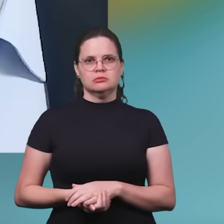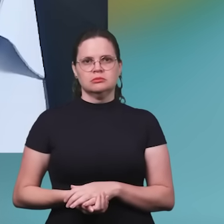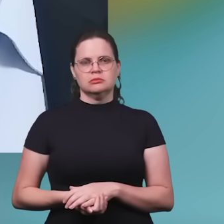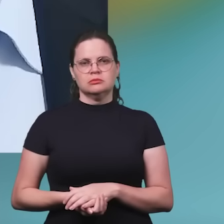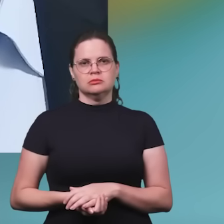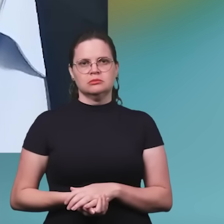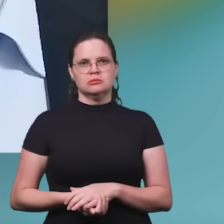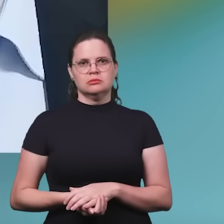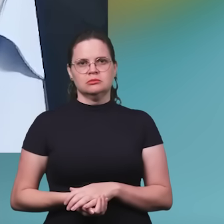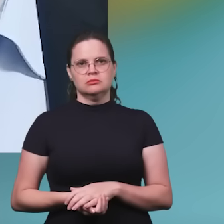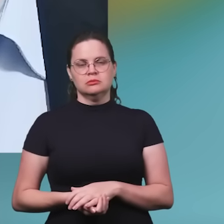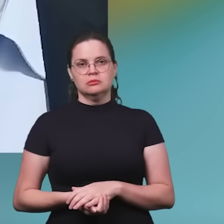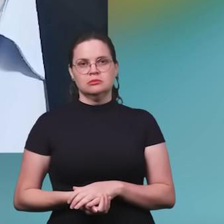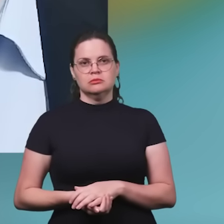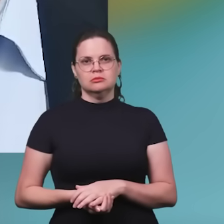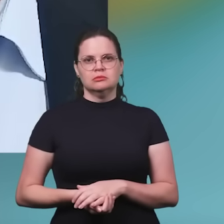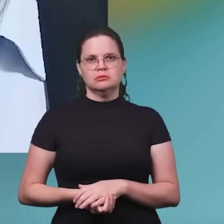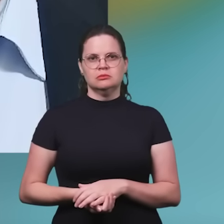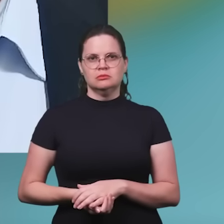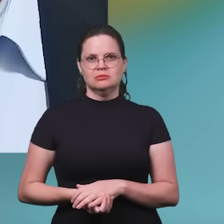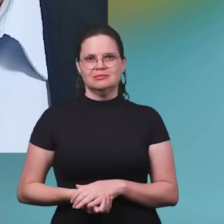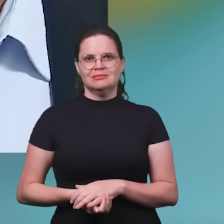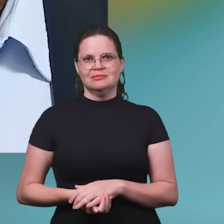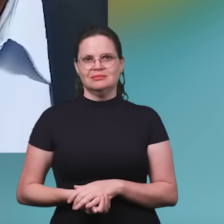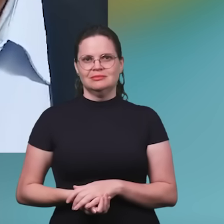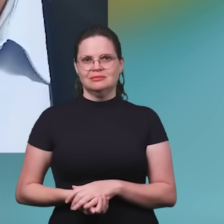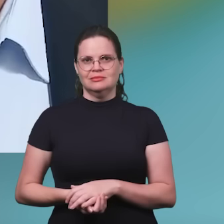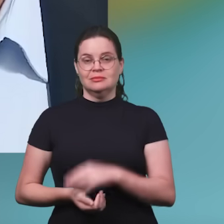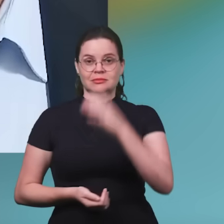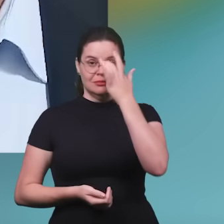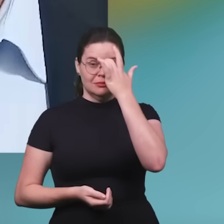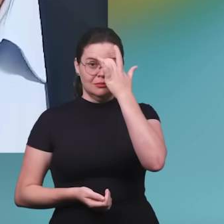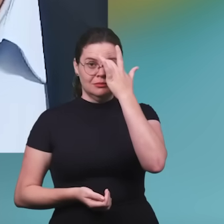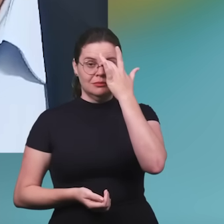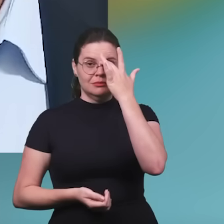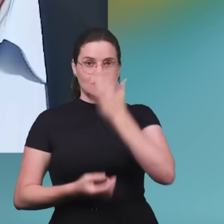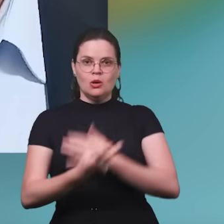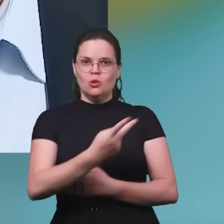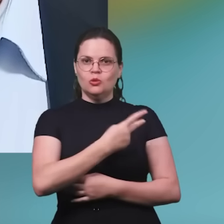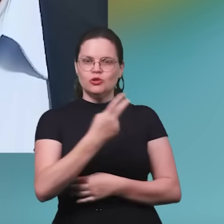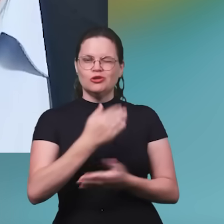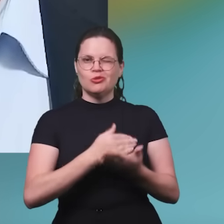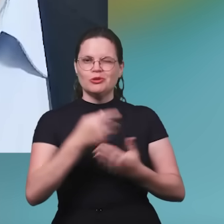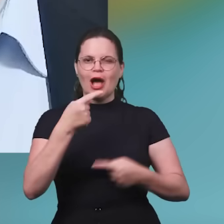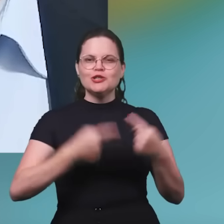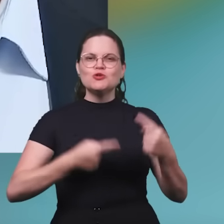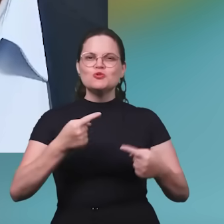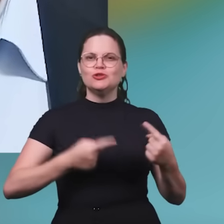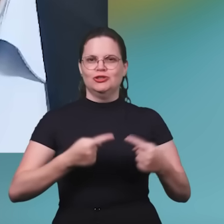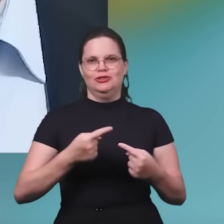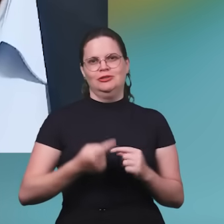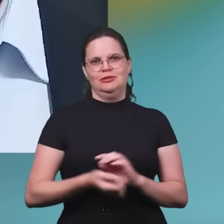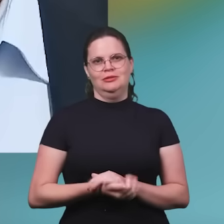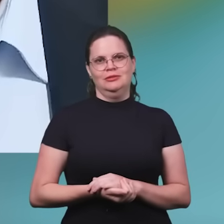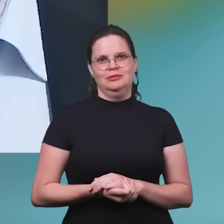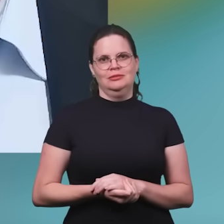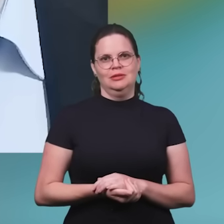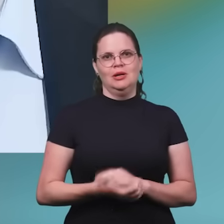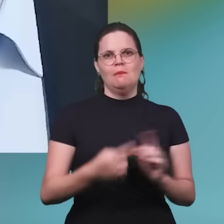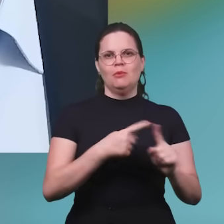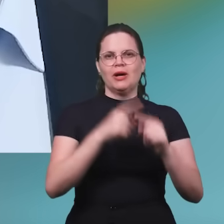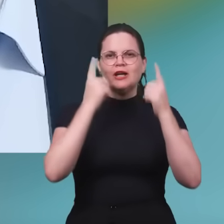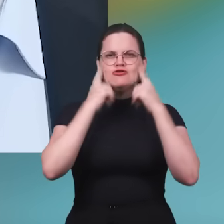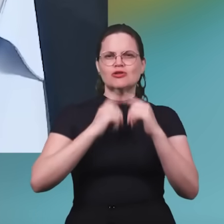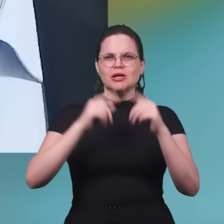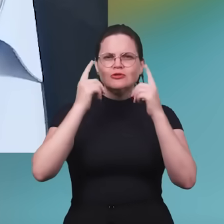até uma certa animosidade depois, indo embora, porque ela estava muito quebrantada. Ela